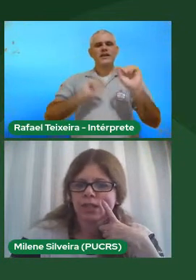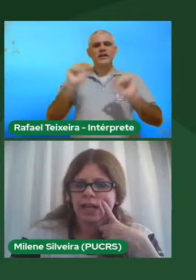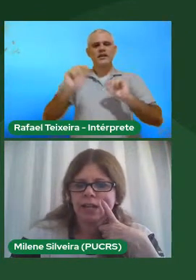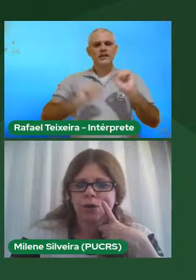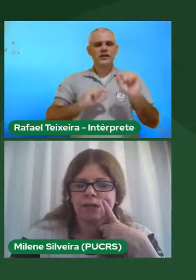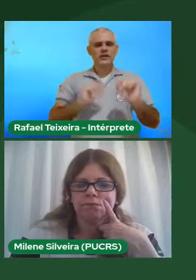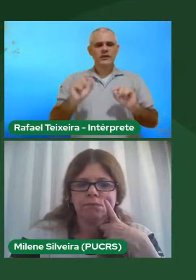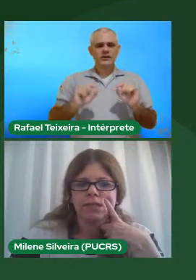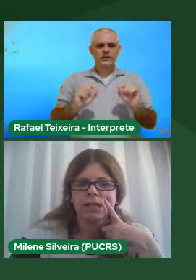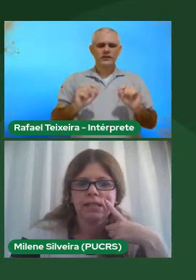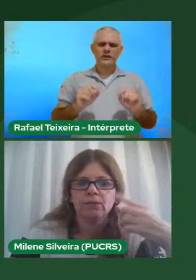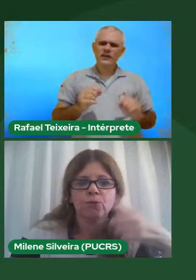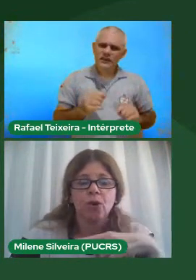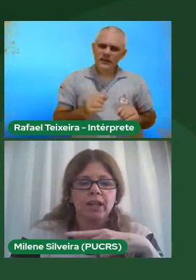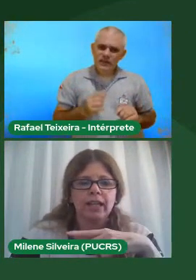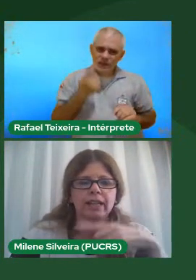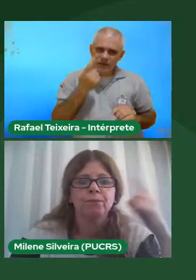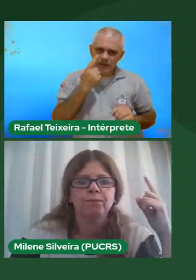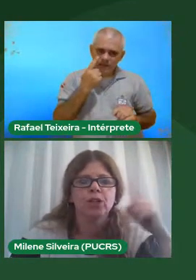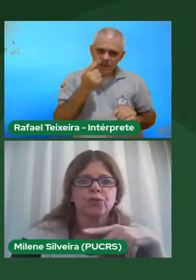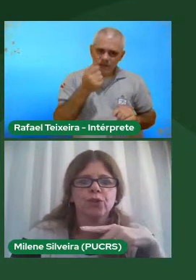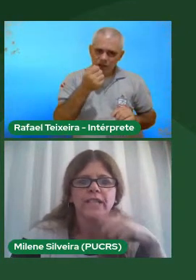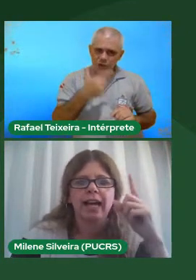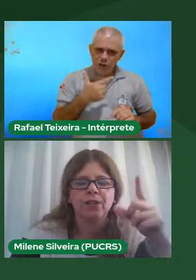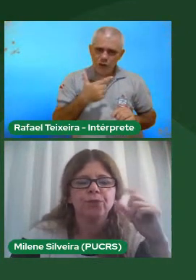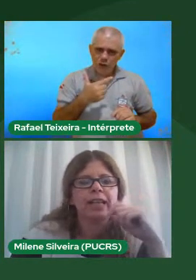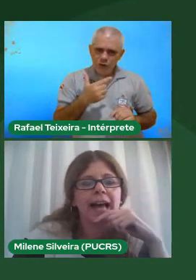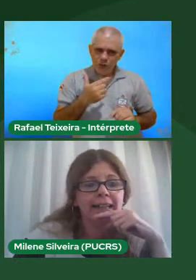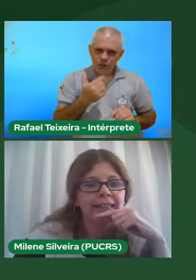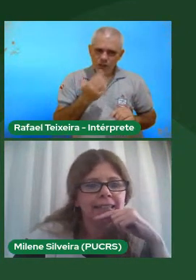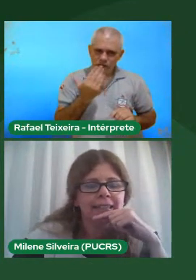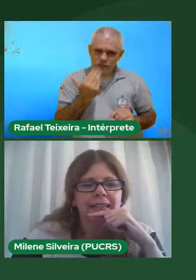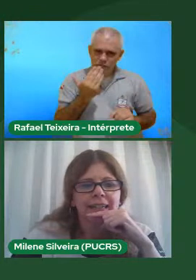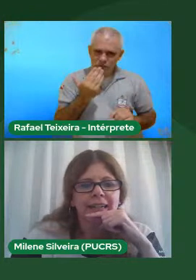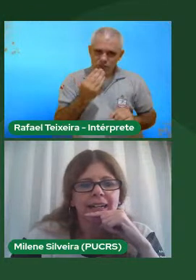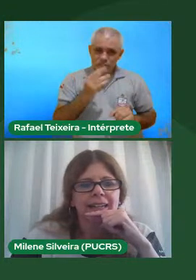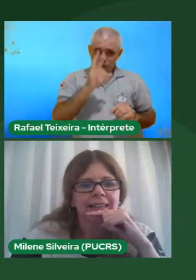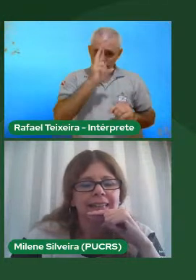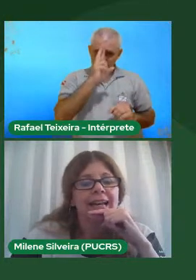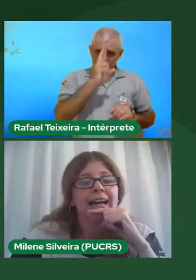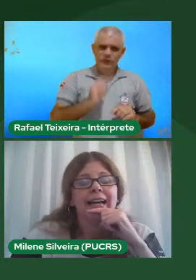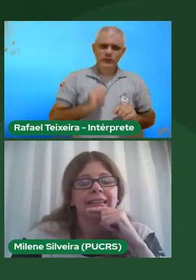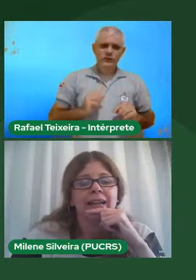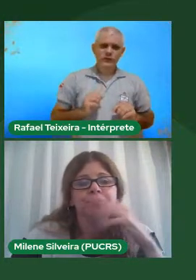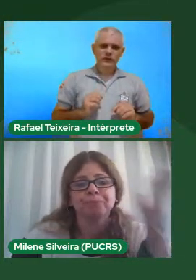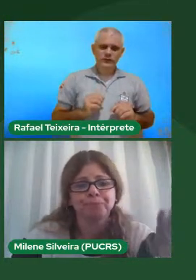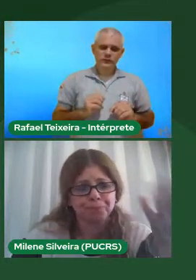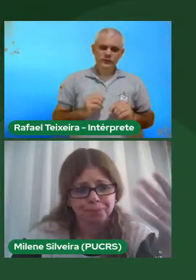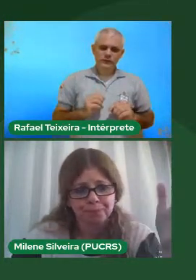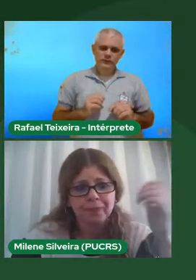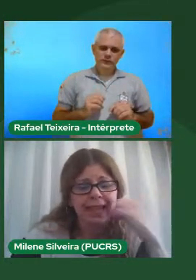o coquetel ou o jantar? Agora, esqueci. Coloquem aí. Acho que foi o jantar, que foi lá